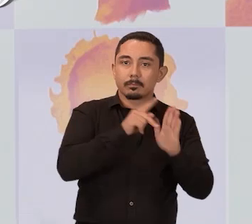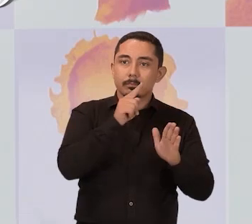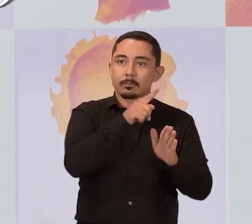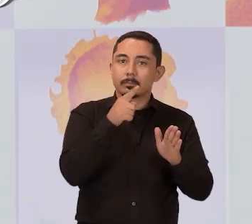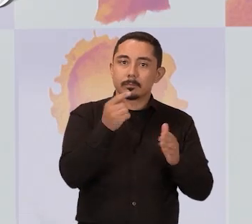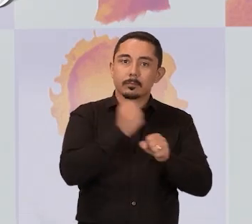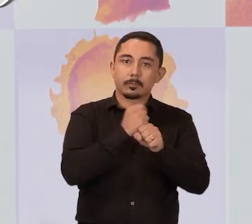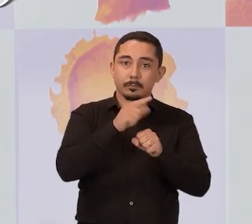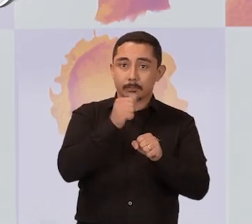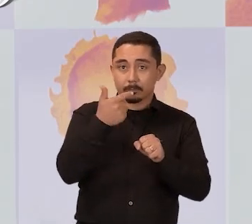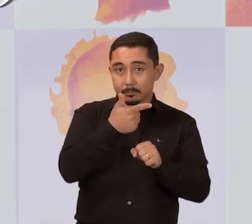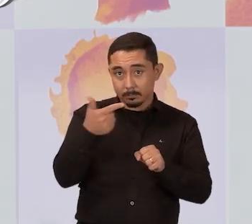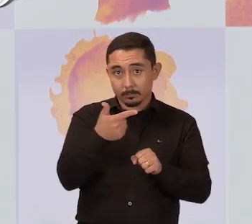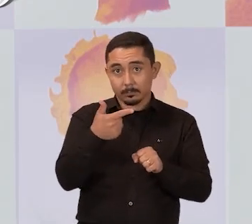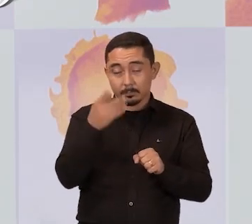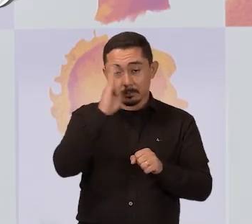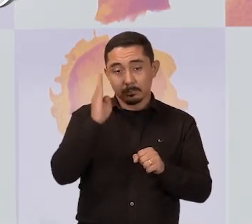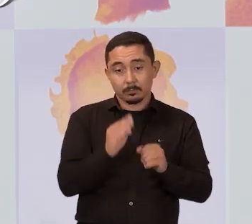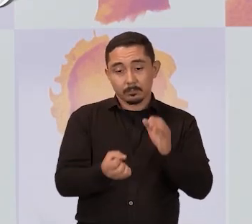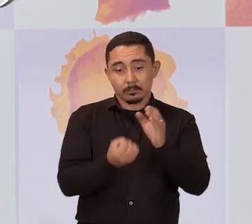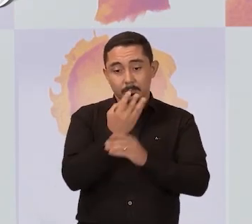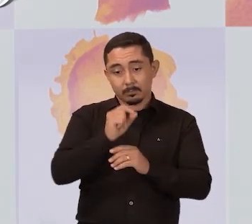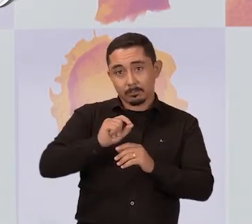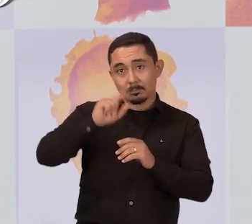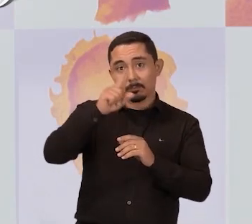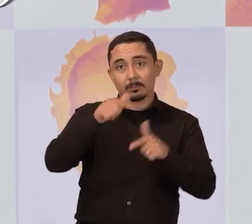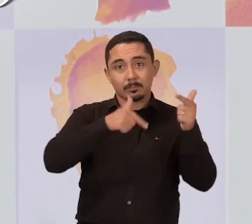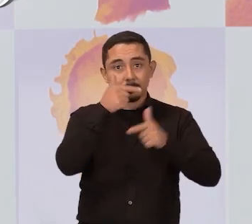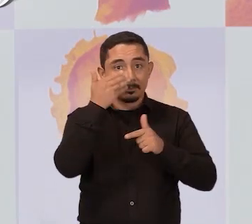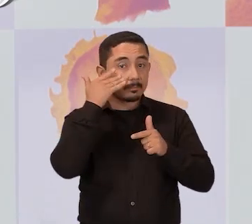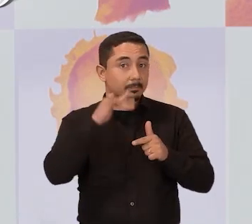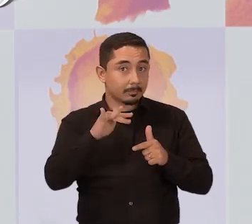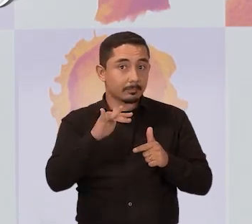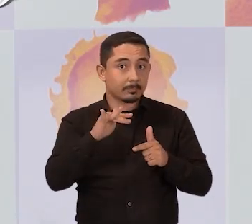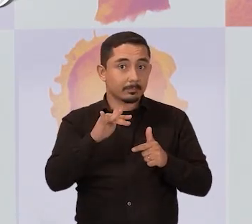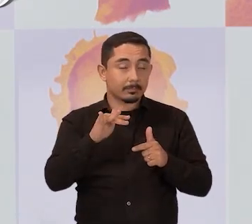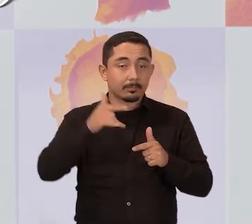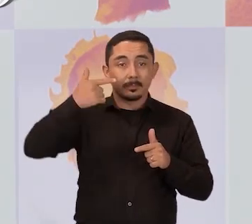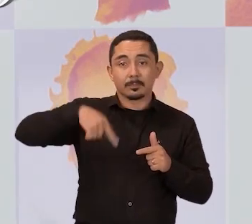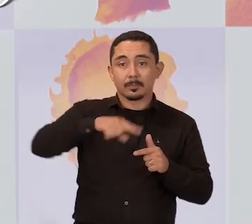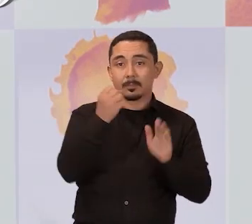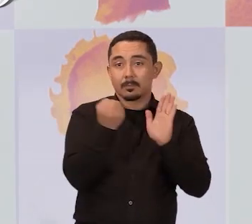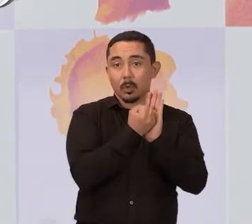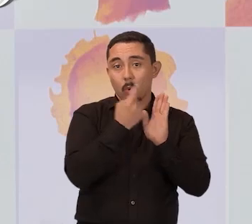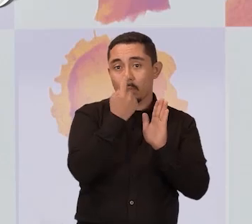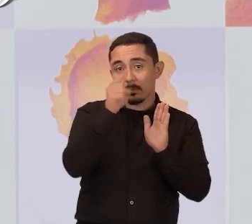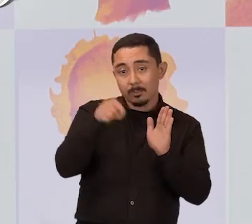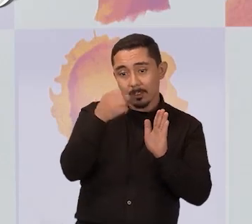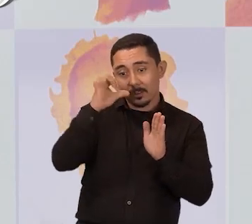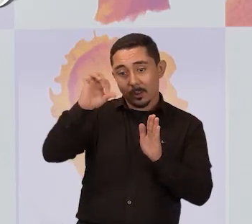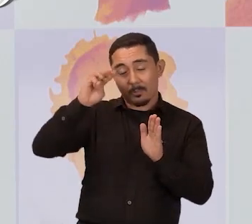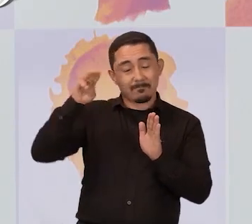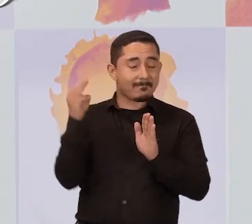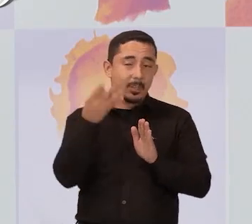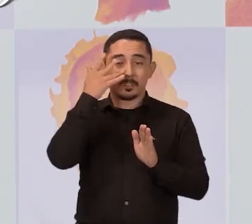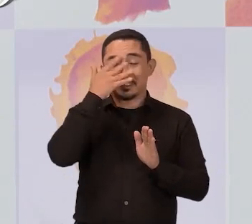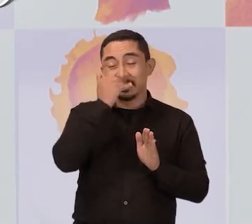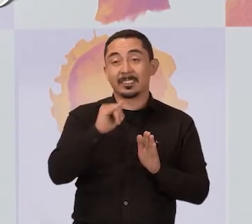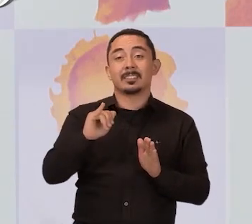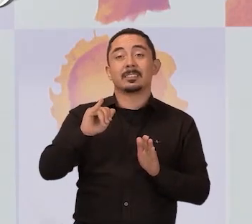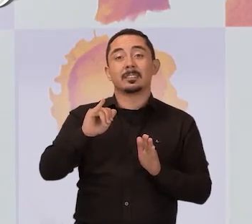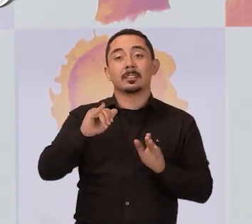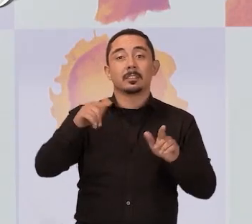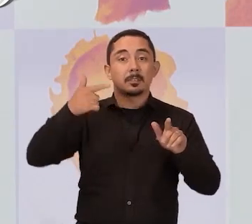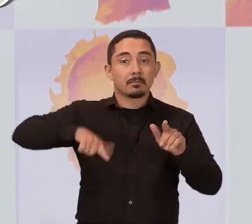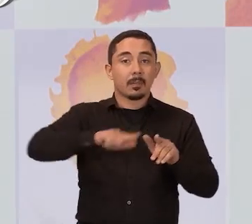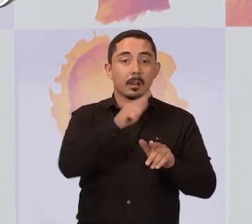com a PNAD contínua de 2022, o Brasil registrou um aumento nos casos de trabalho infantil e atingiu a marca de 1,9 milhões